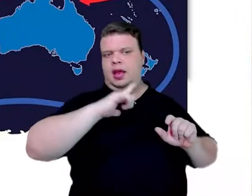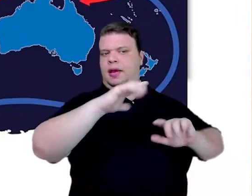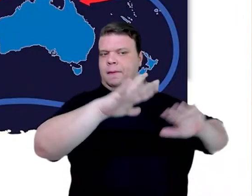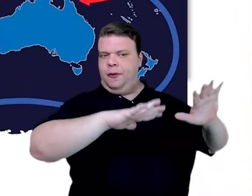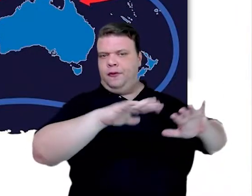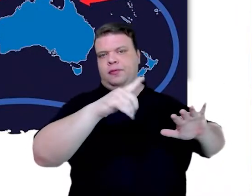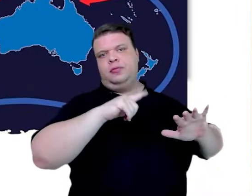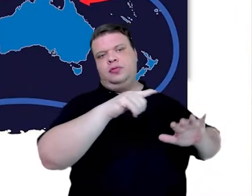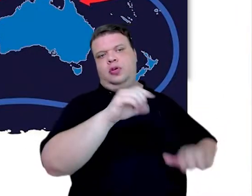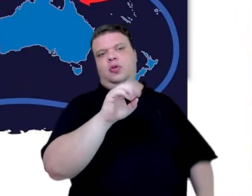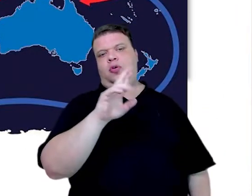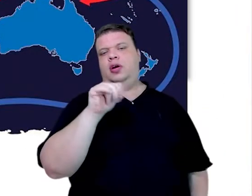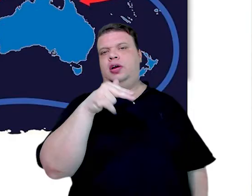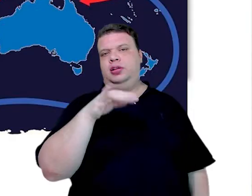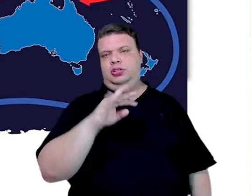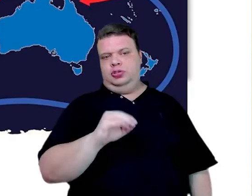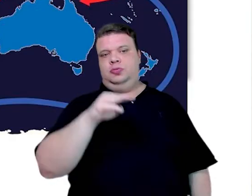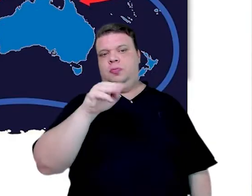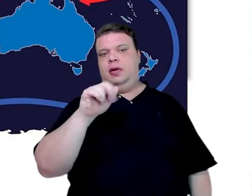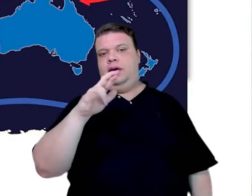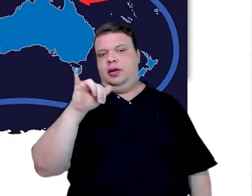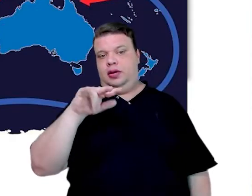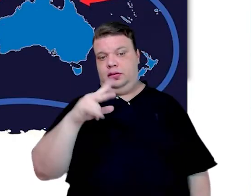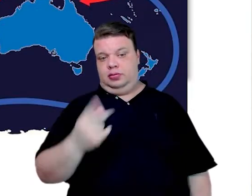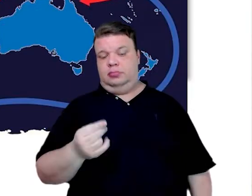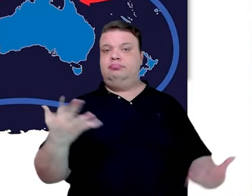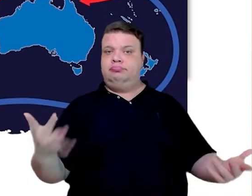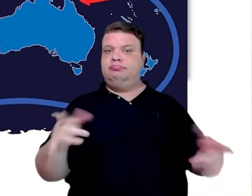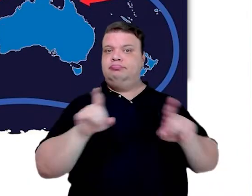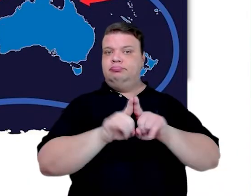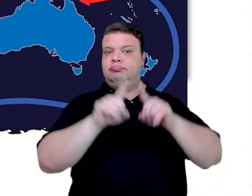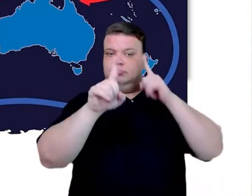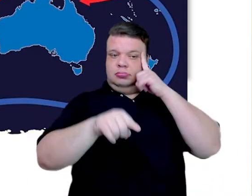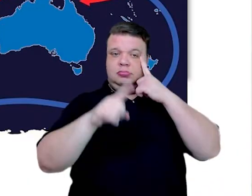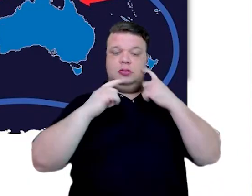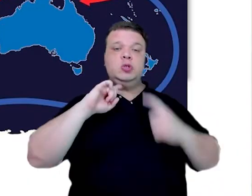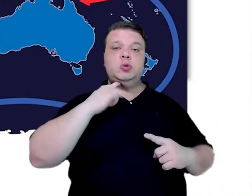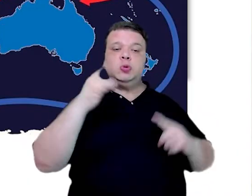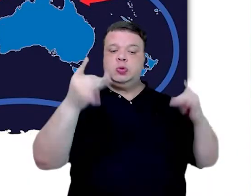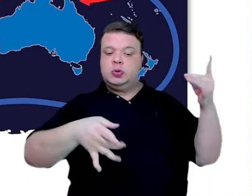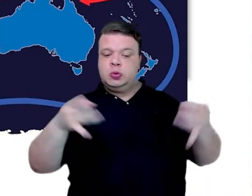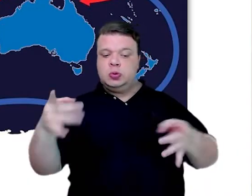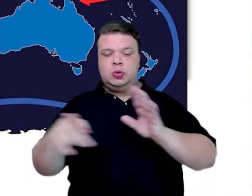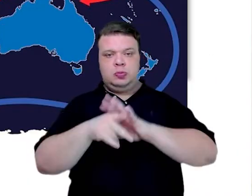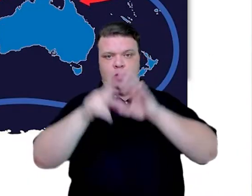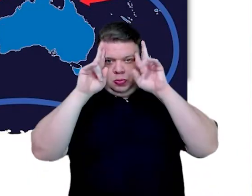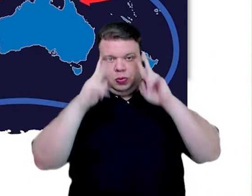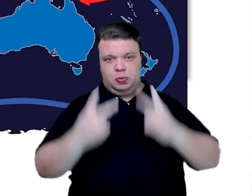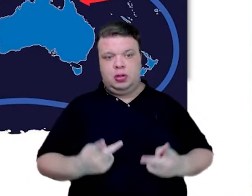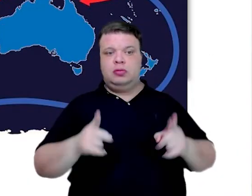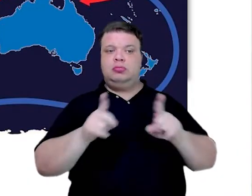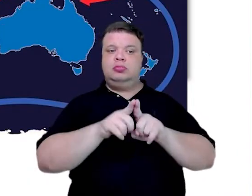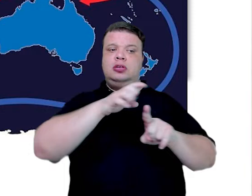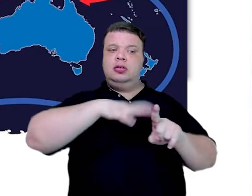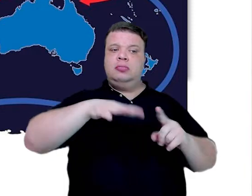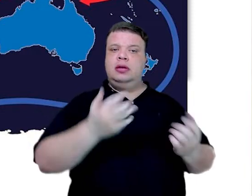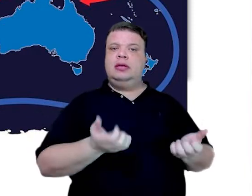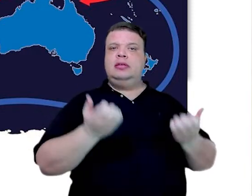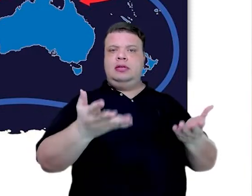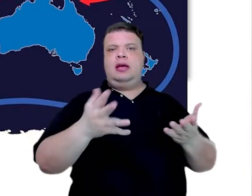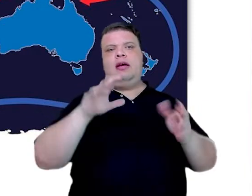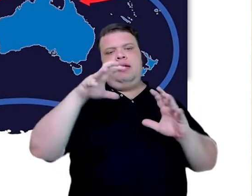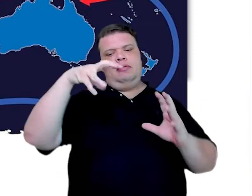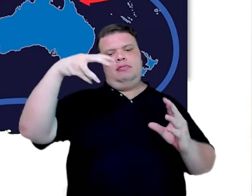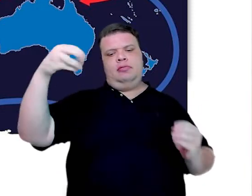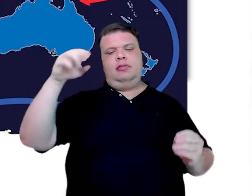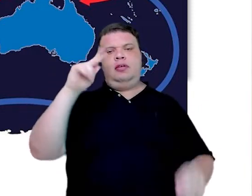essas correntes oceânicas são responsáveis pela movimentação de organismos marinhos, consequentemente também pela poluição de